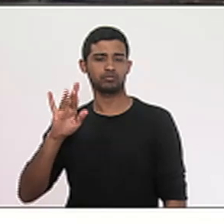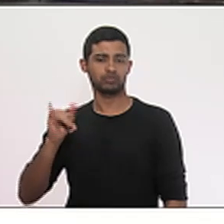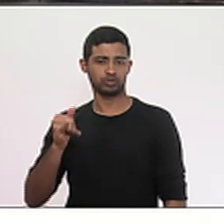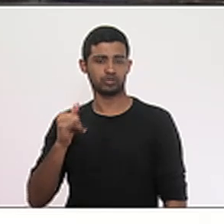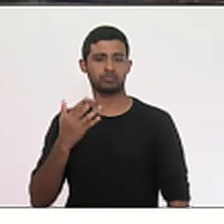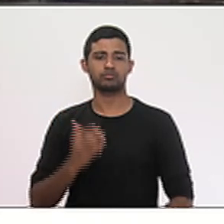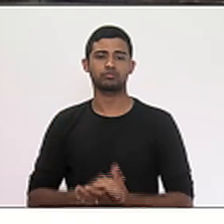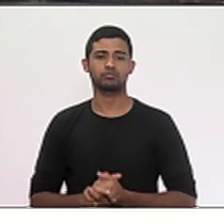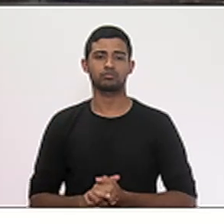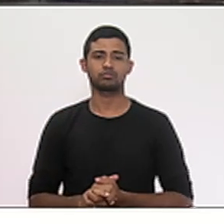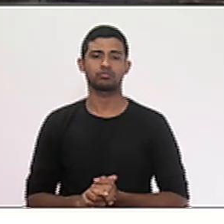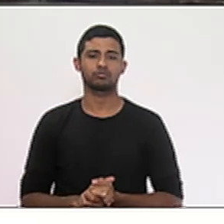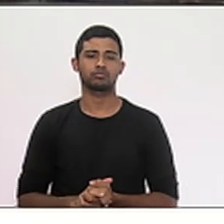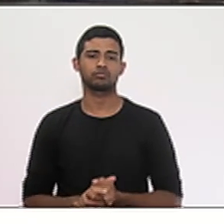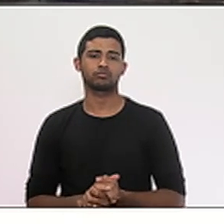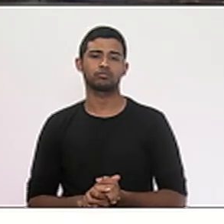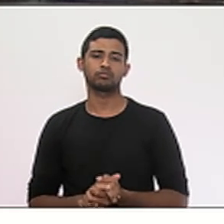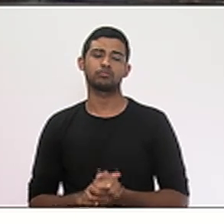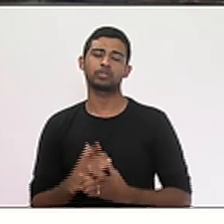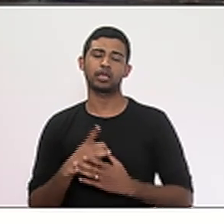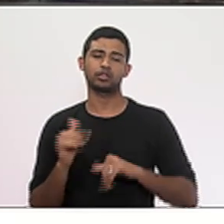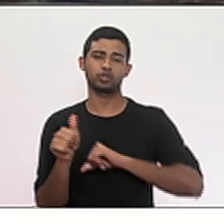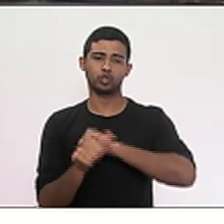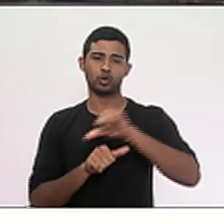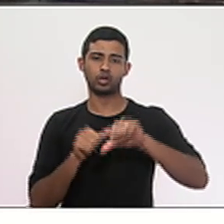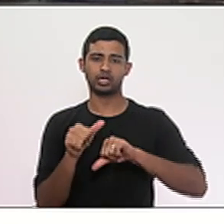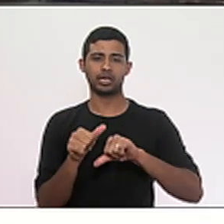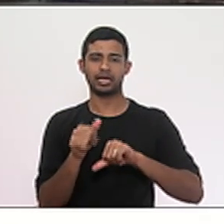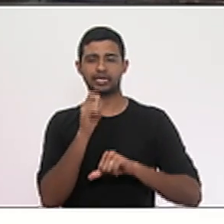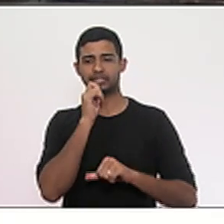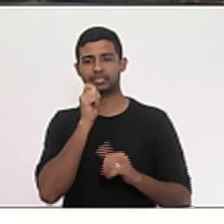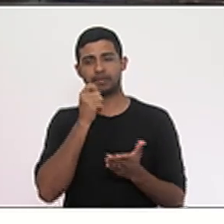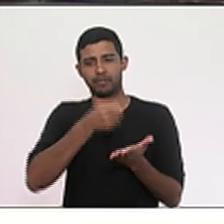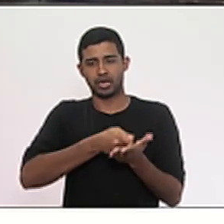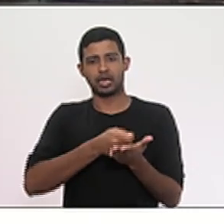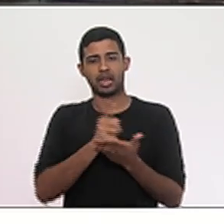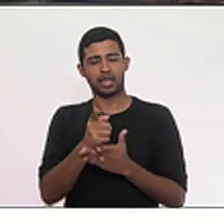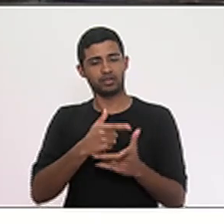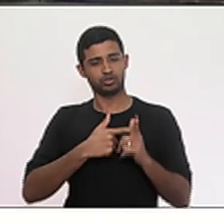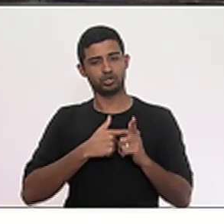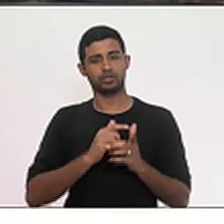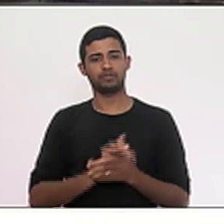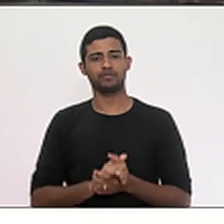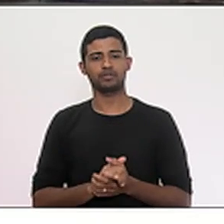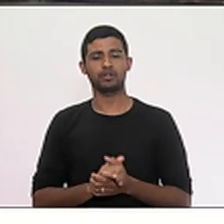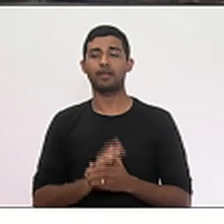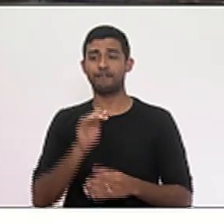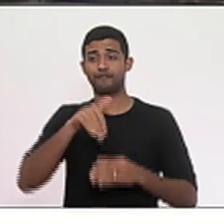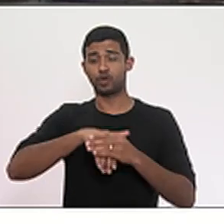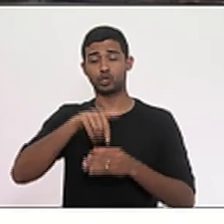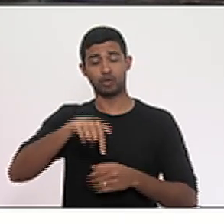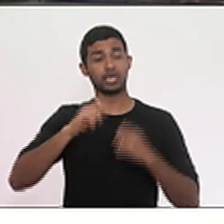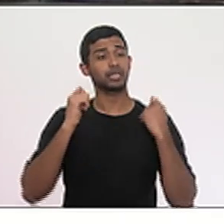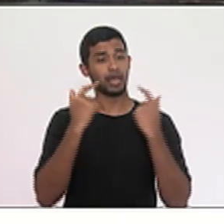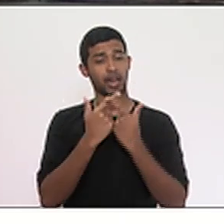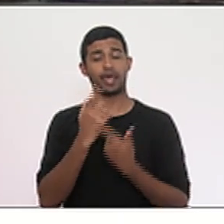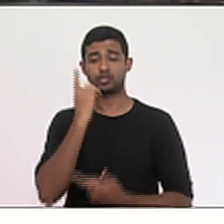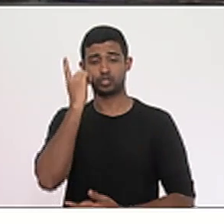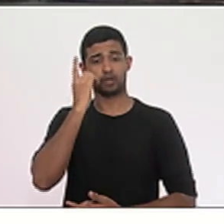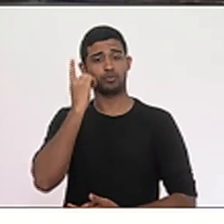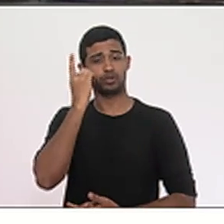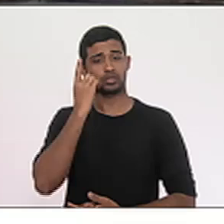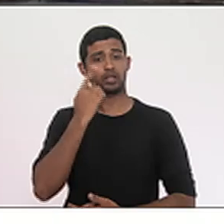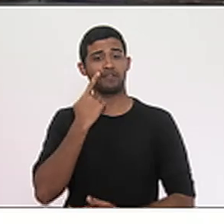através de trocar a isenção pela dívida, e foi votado aqui nessa casa, senhor deputado,